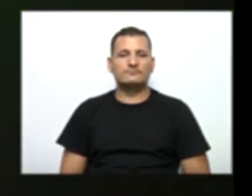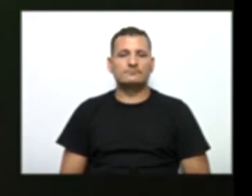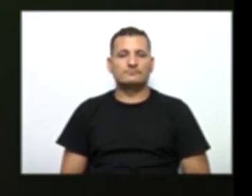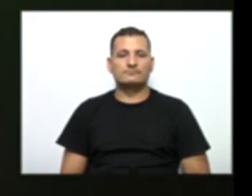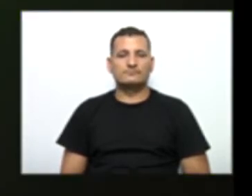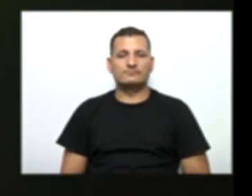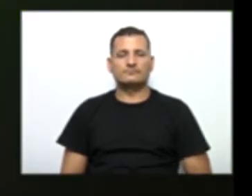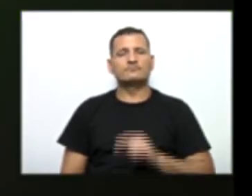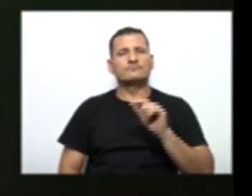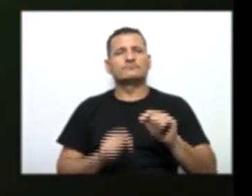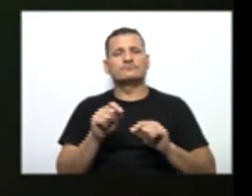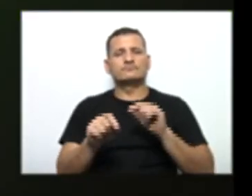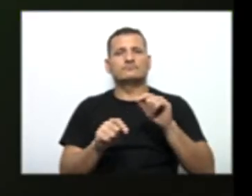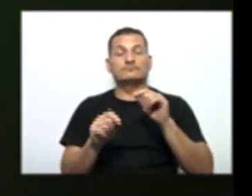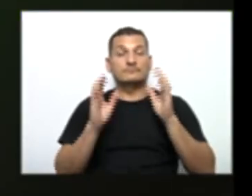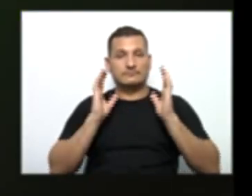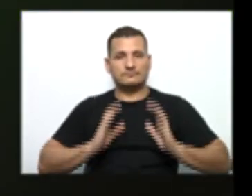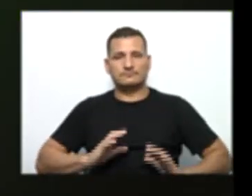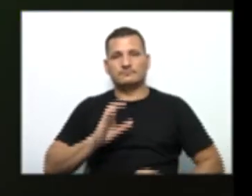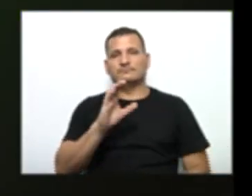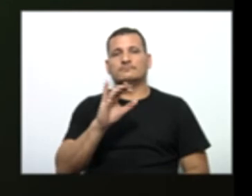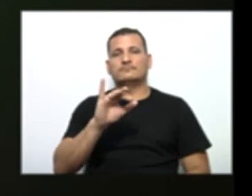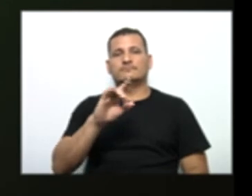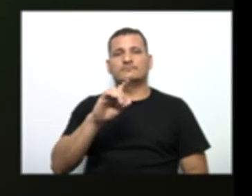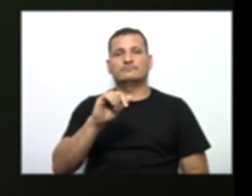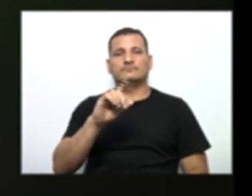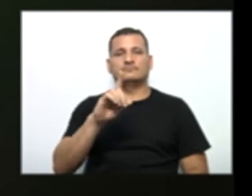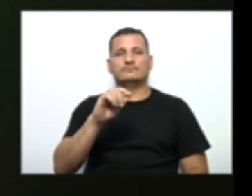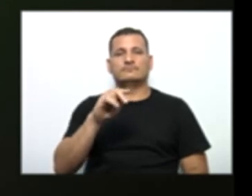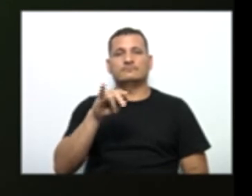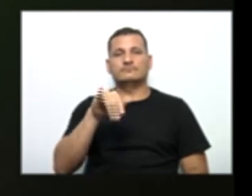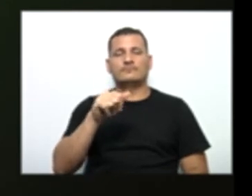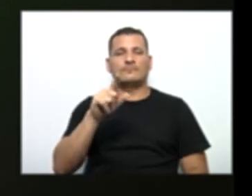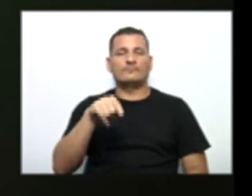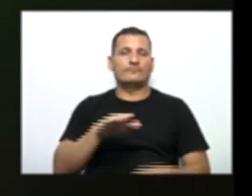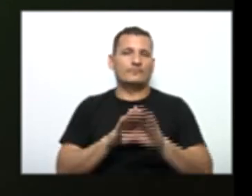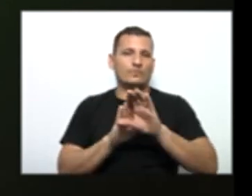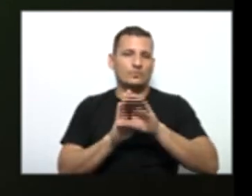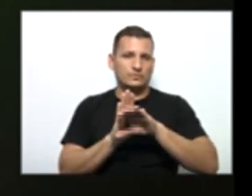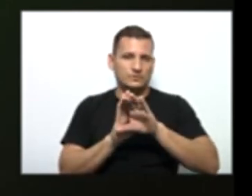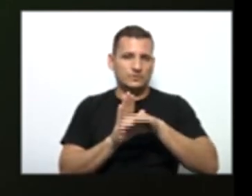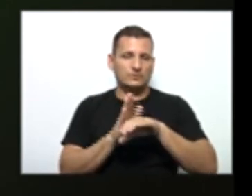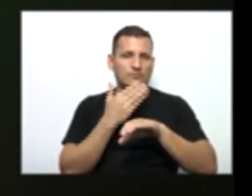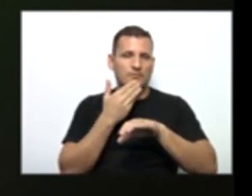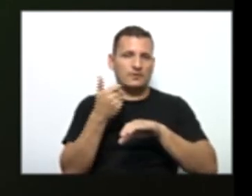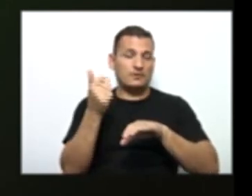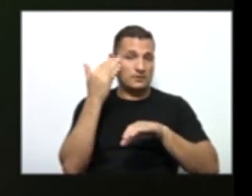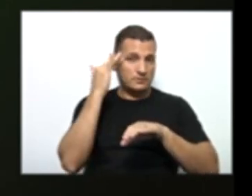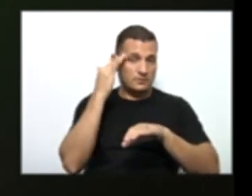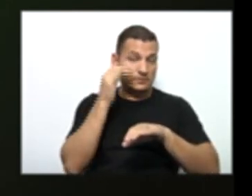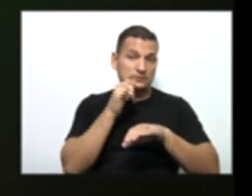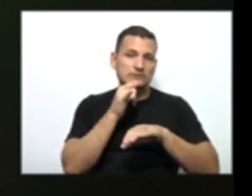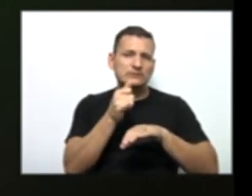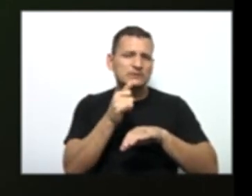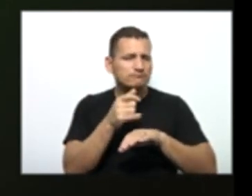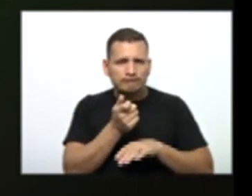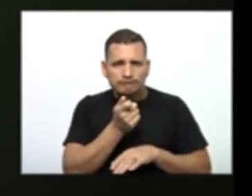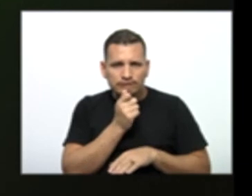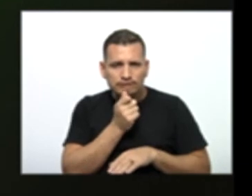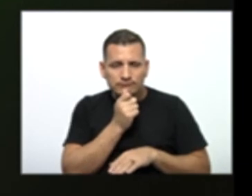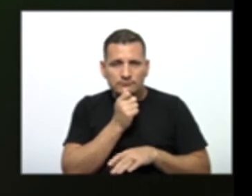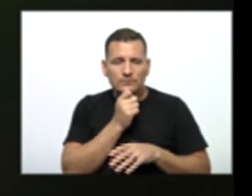O que é cidadania? Cidadania é um daqueles conceitos que é melhor entendido quando se pensa na sua ausência. Como